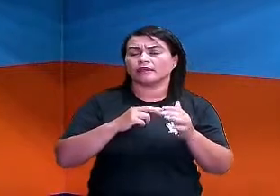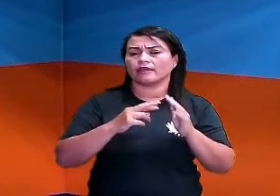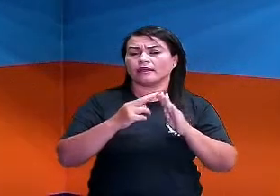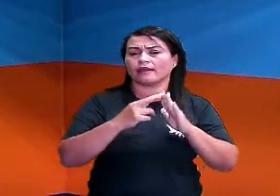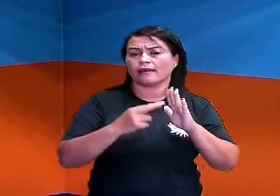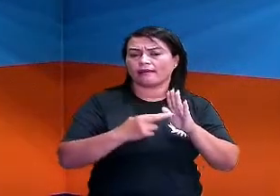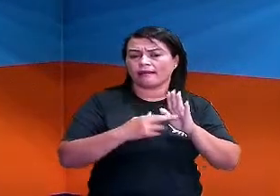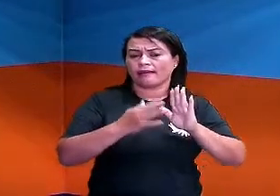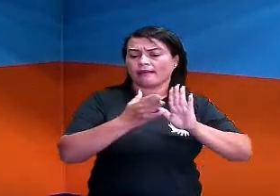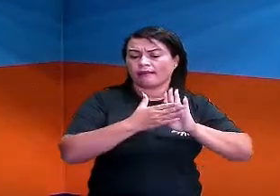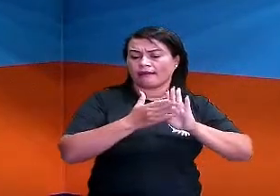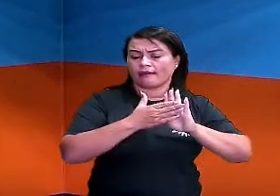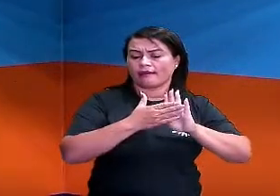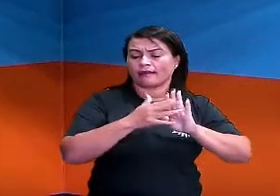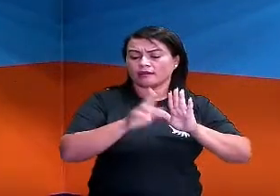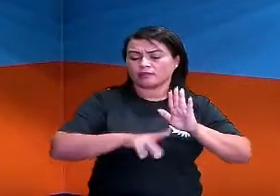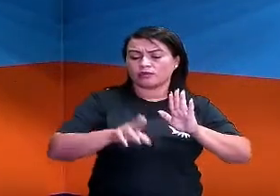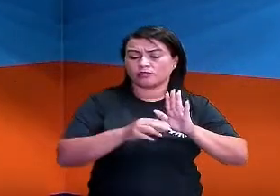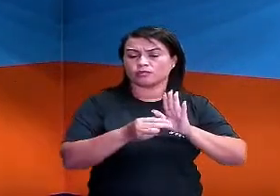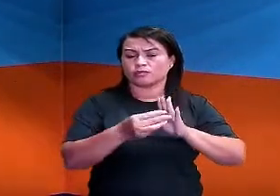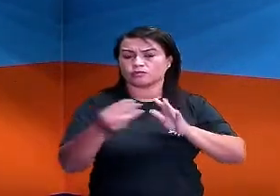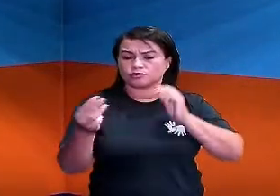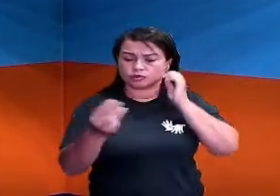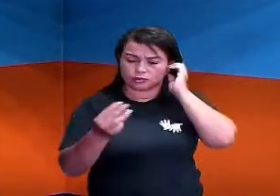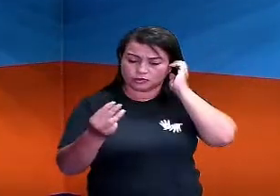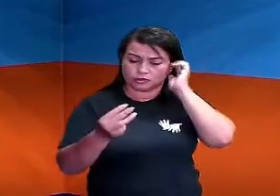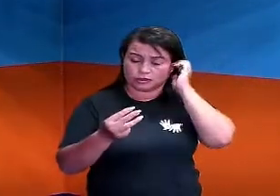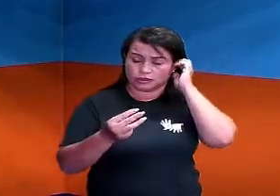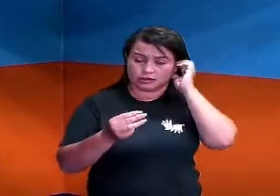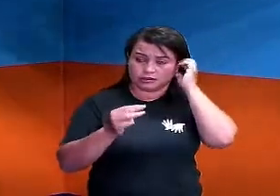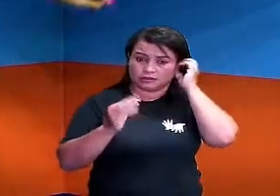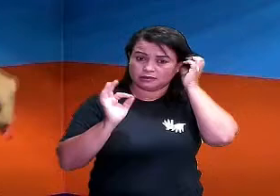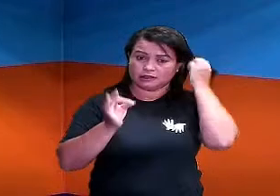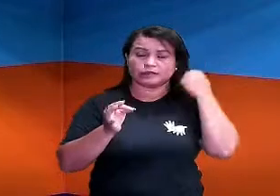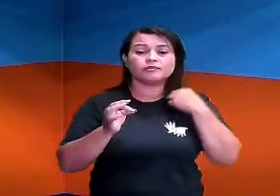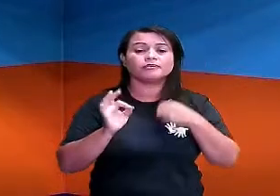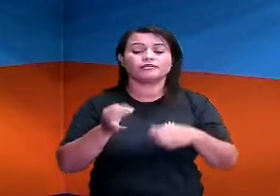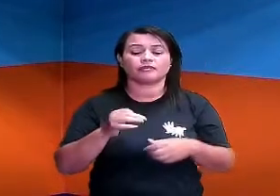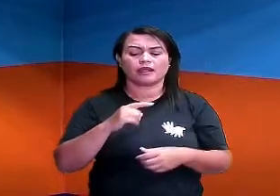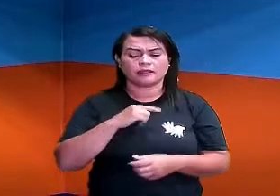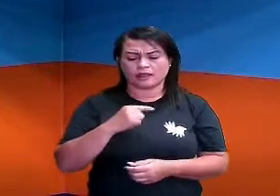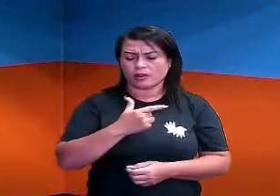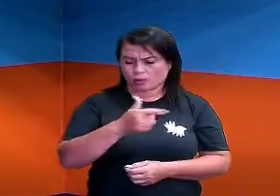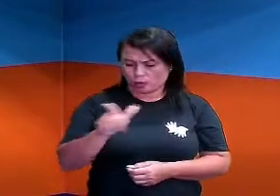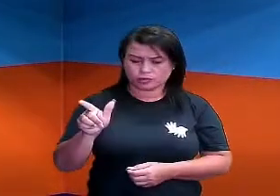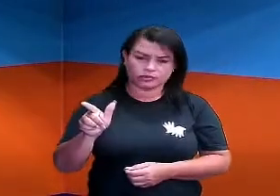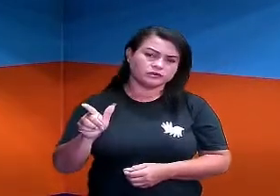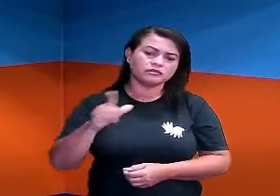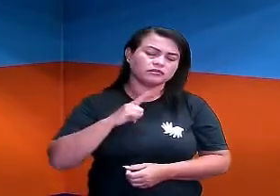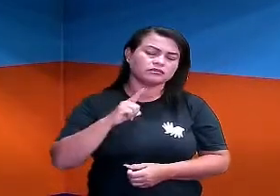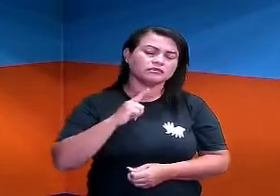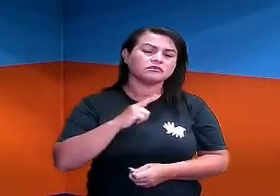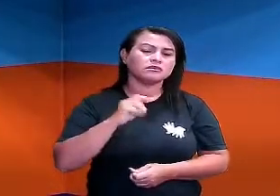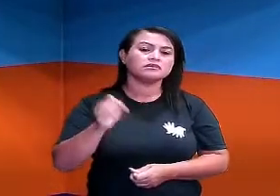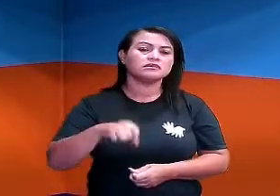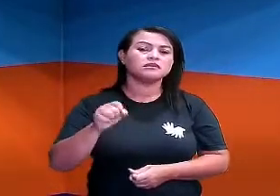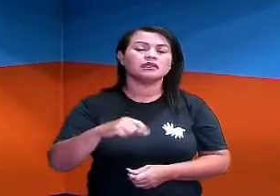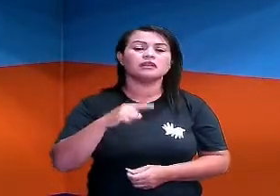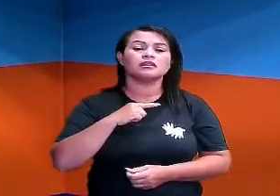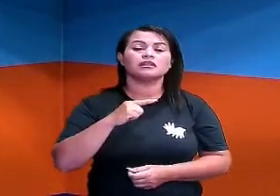esses daqui, tá? Trena, fita métrica e régua. Tem outros? Tem. Nós